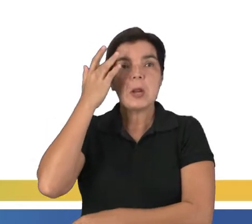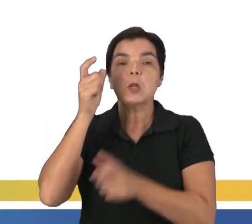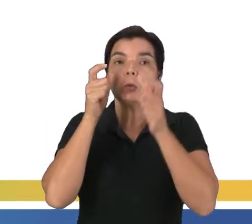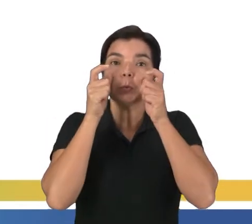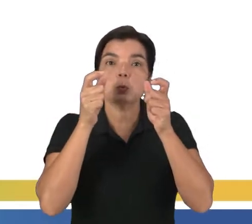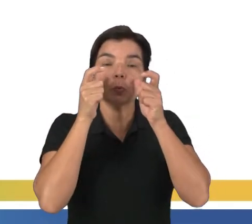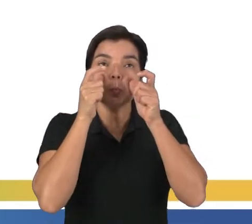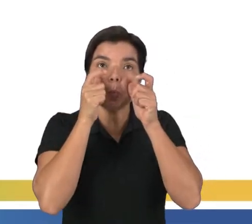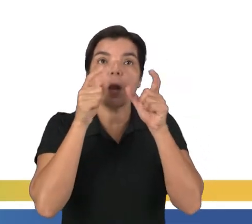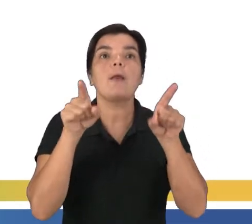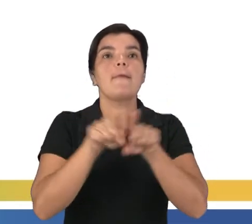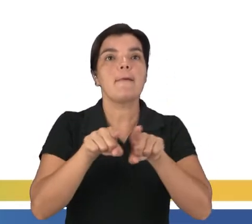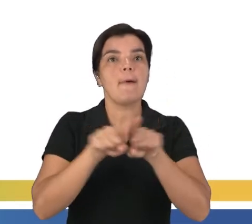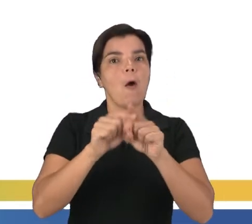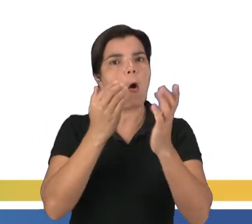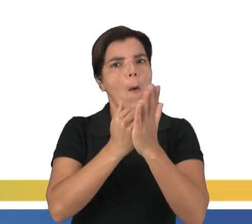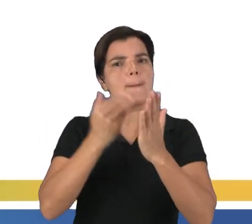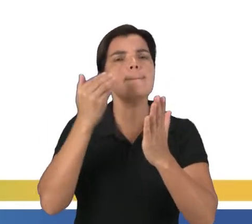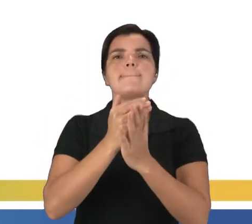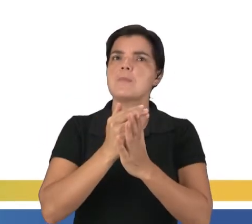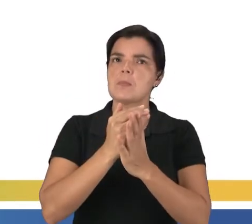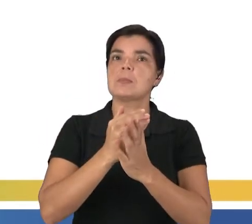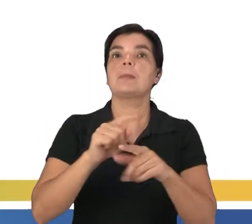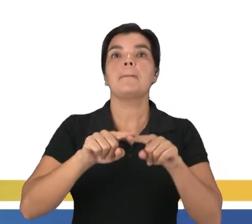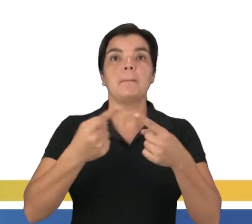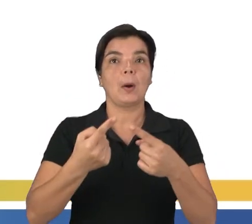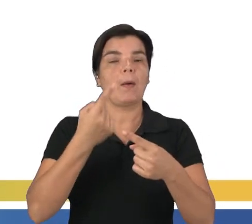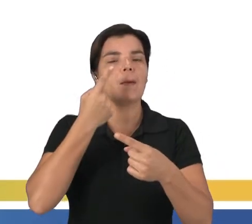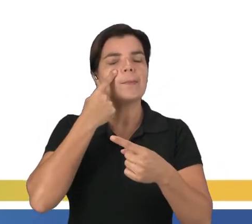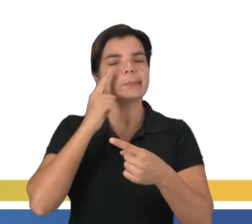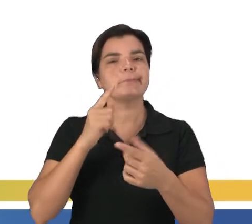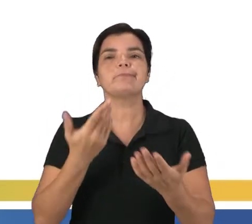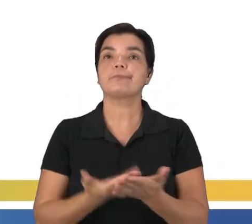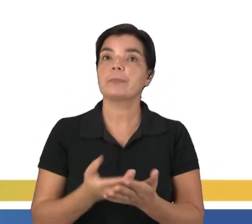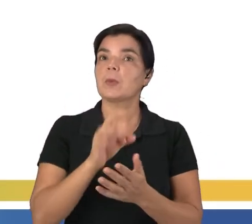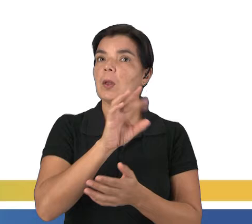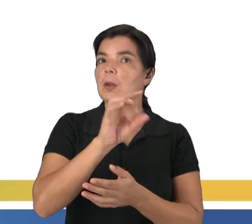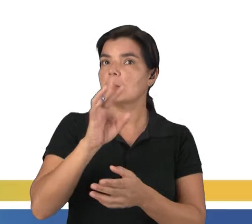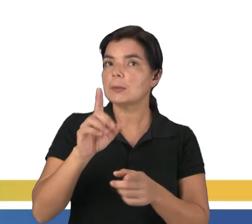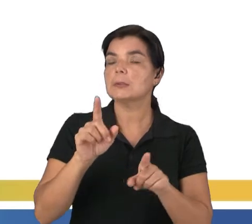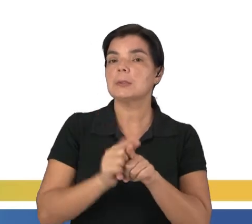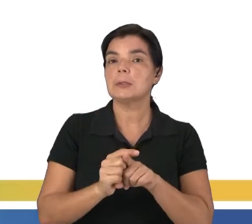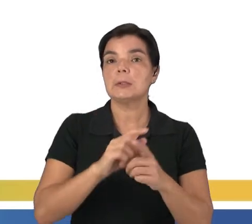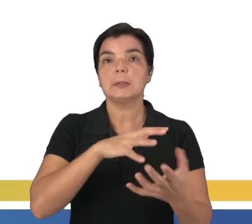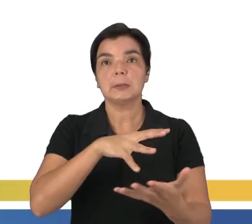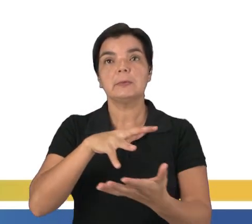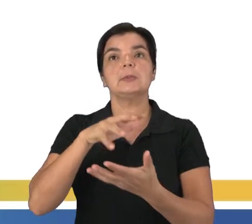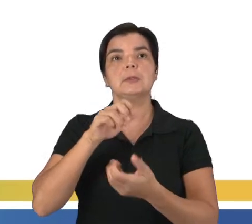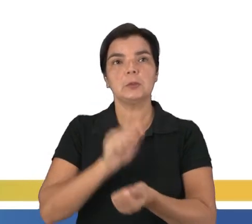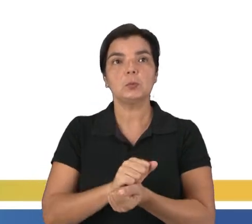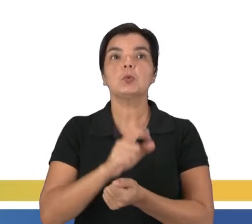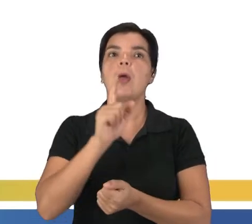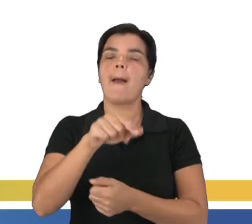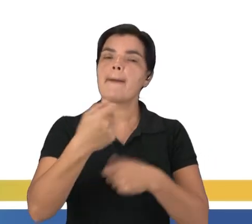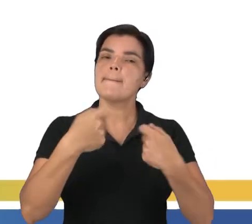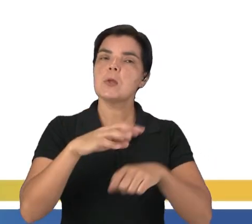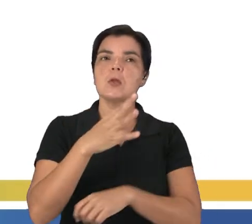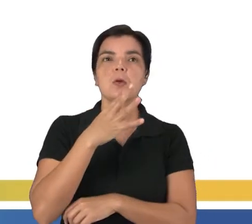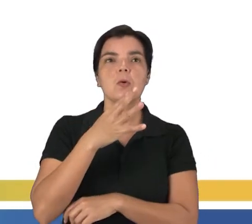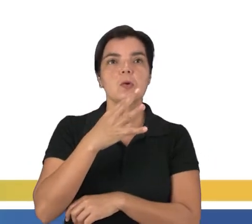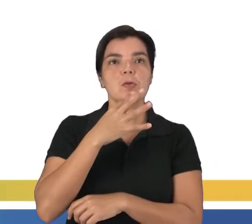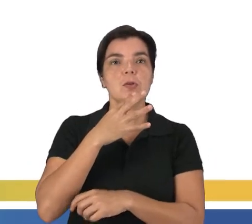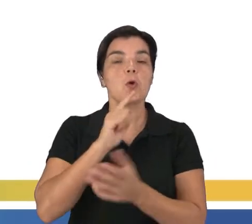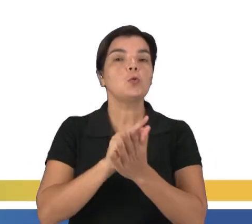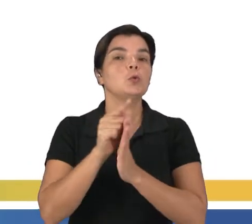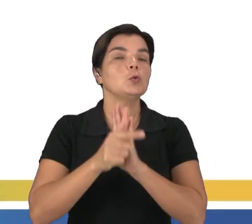pessoas interessadas nesse mercado tem aumentado consideravelmente. Mas para entrar de vez nesse mundo, é